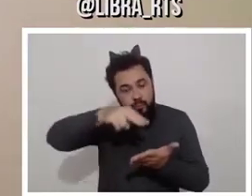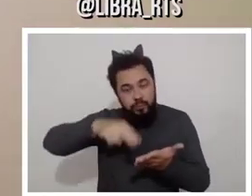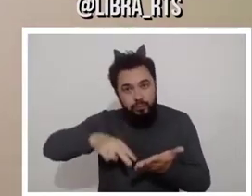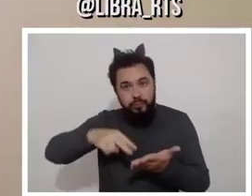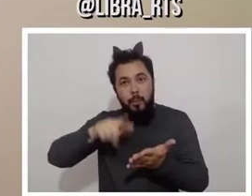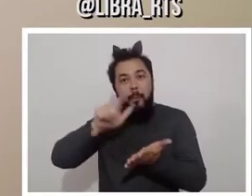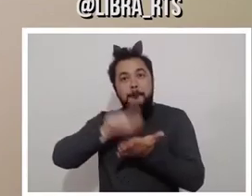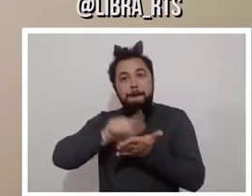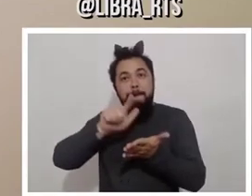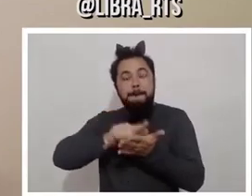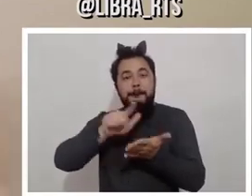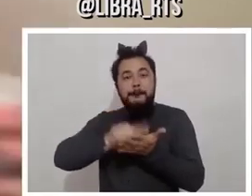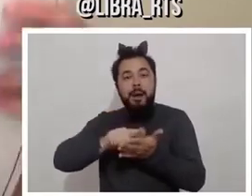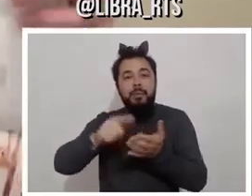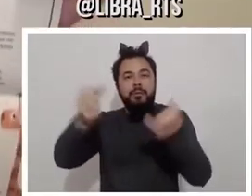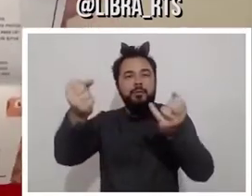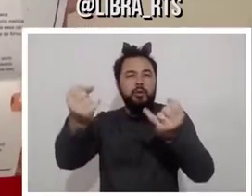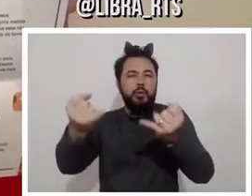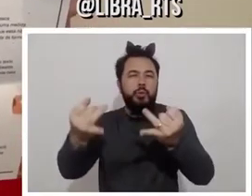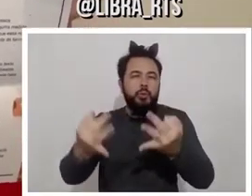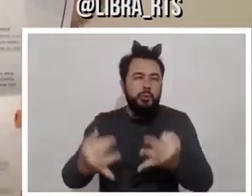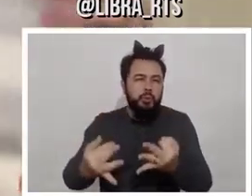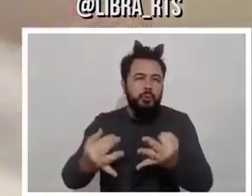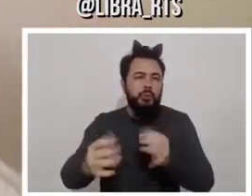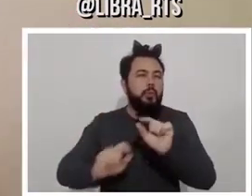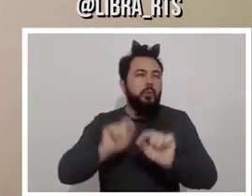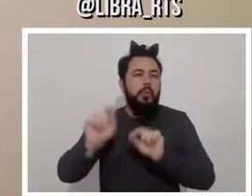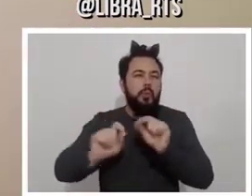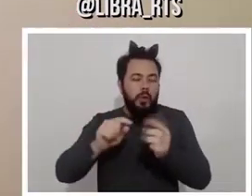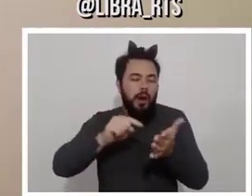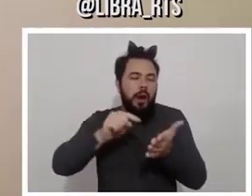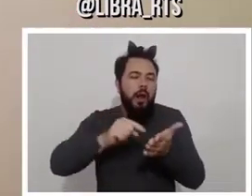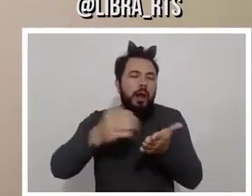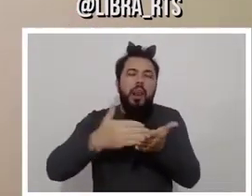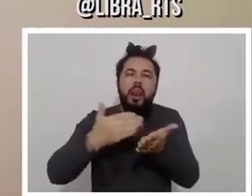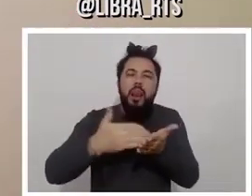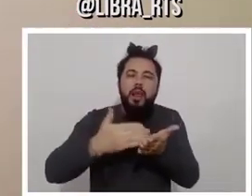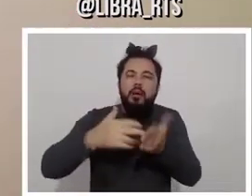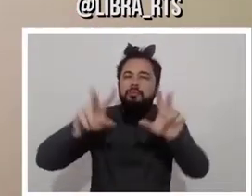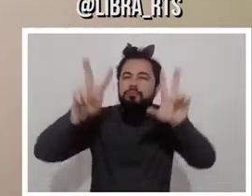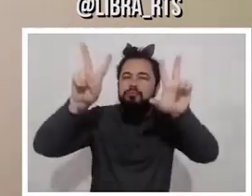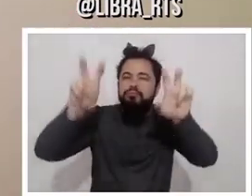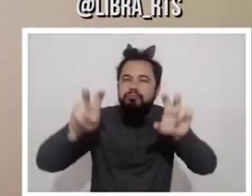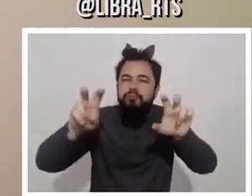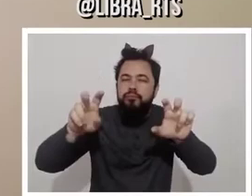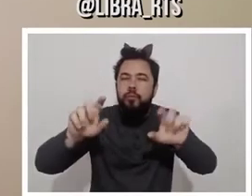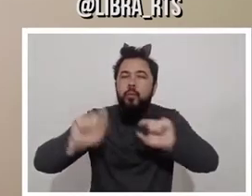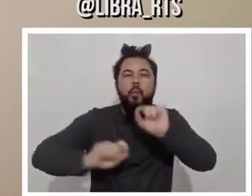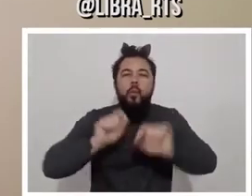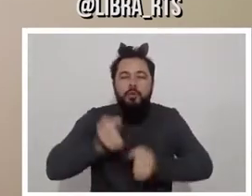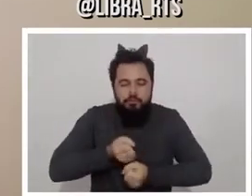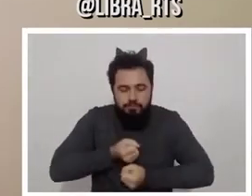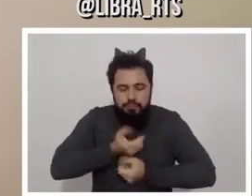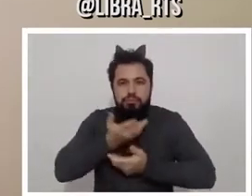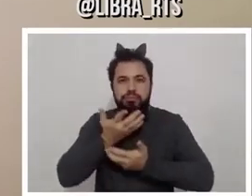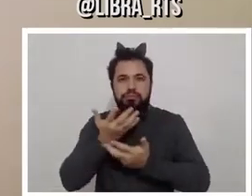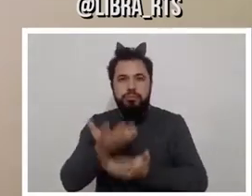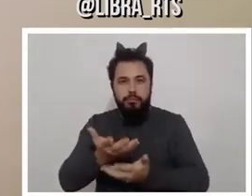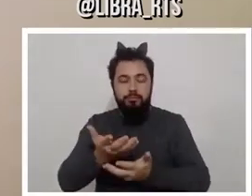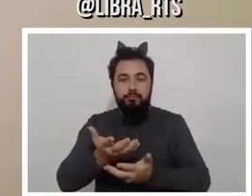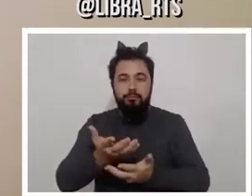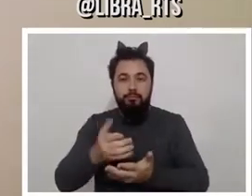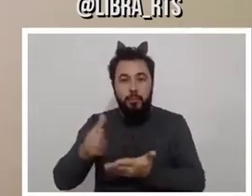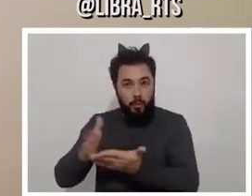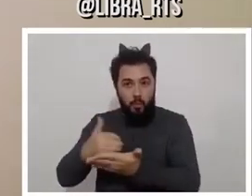segundo a leiturinha que manda o material sempre muito legal como já falei eles explicam o que que esse livro incentiva que sentimentos ele é